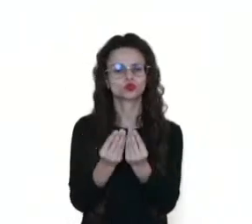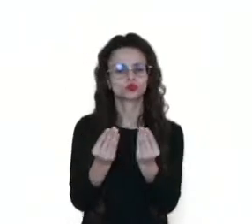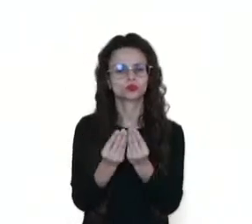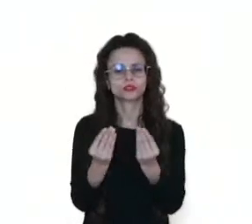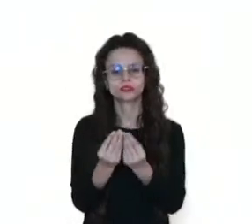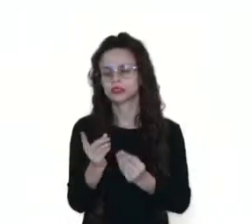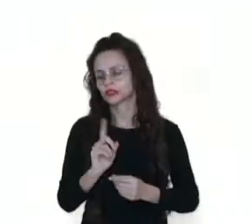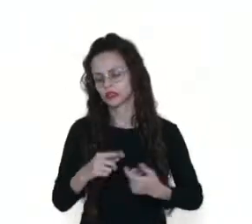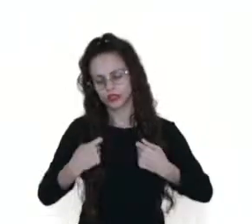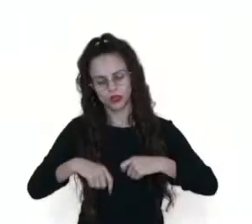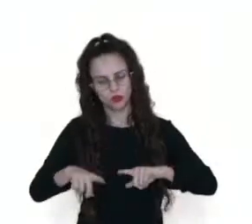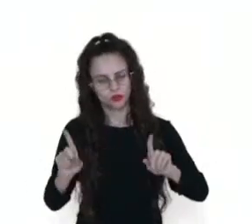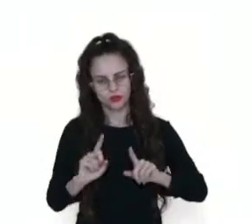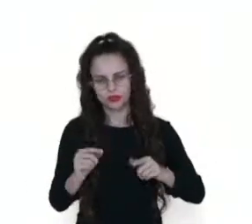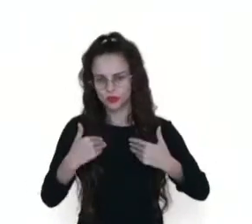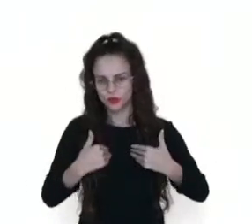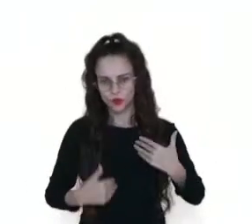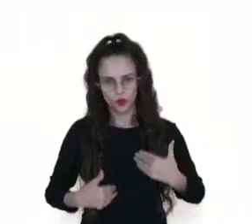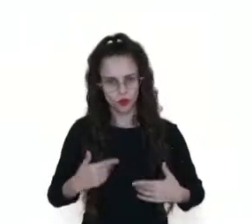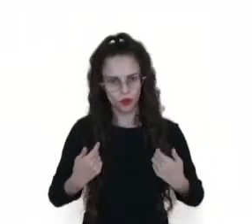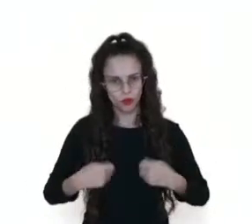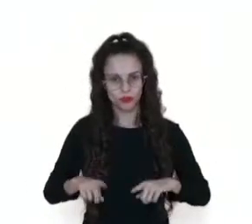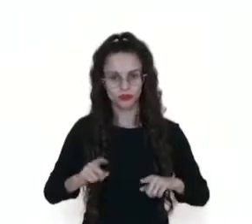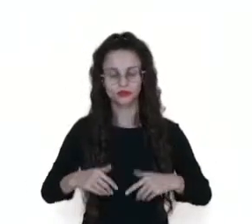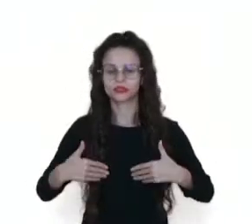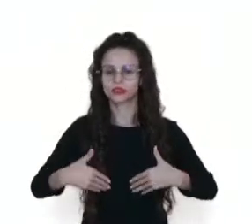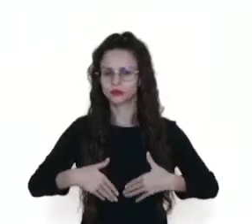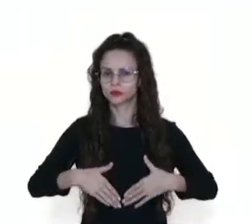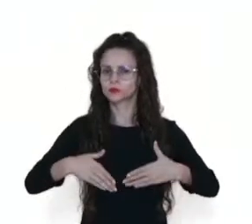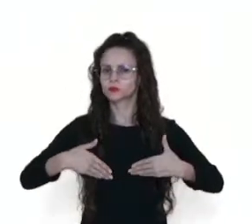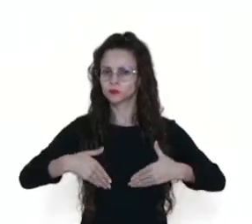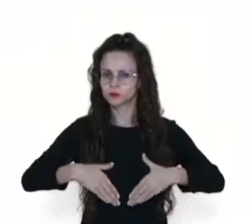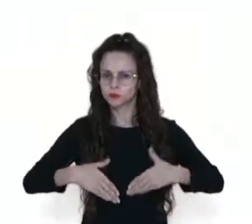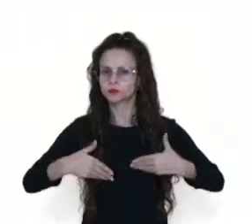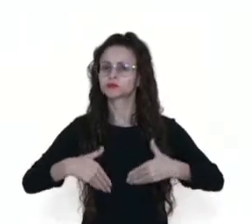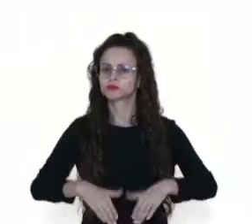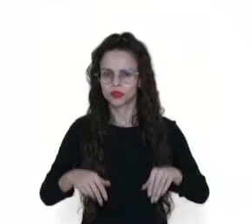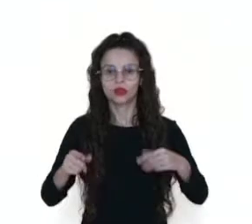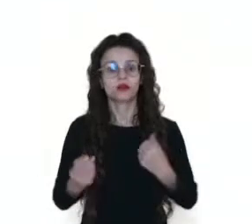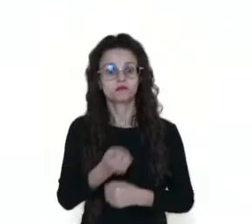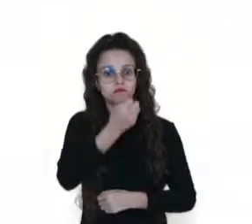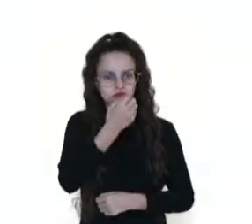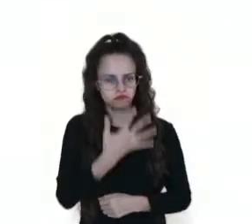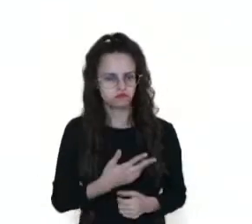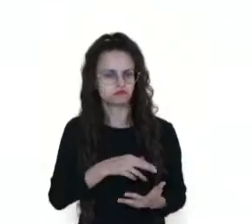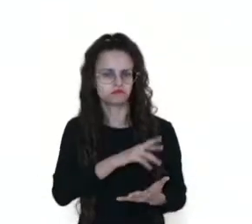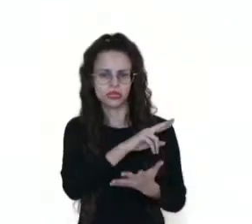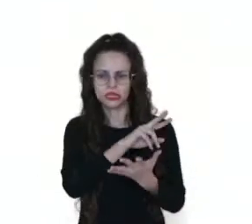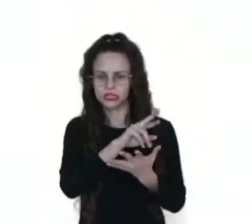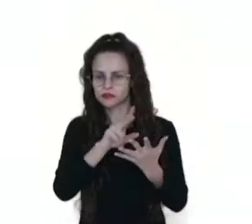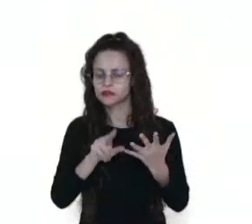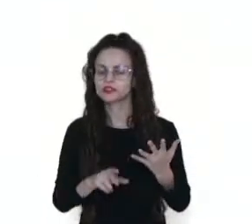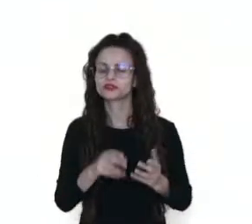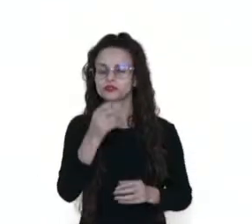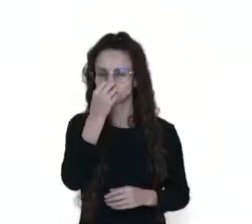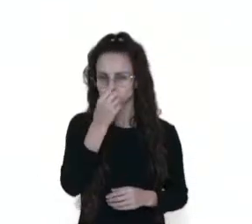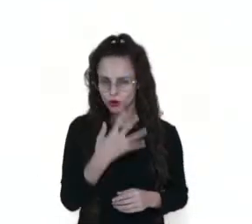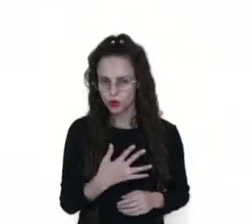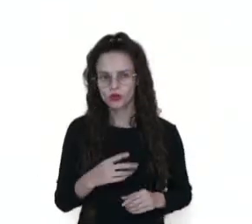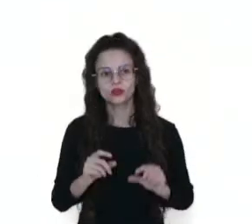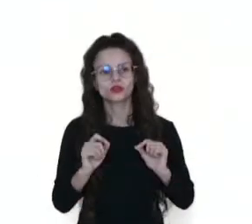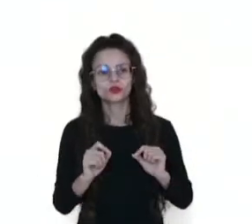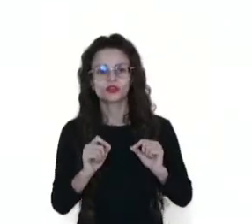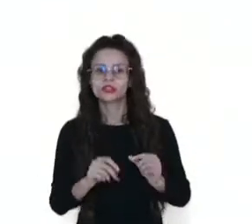não necessárias ao corpo. A drenagem linfática, ela traz inúmeros benefícios aos seus pacientes que